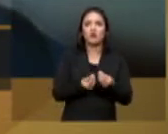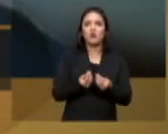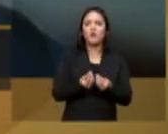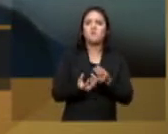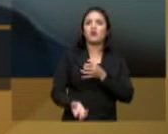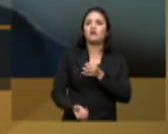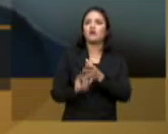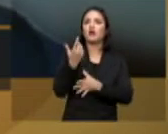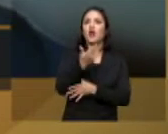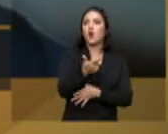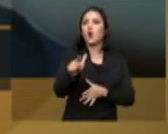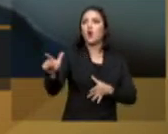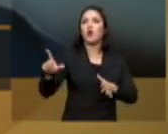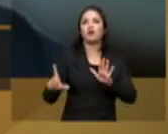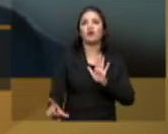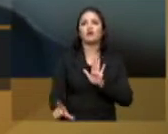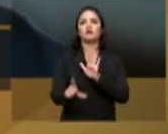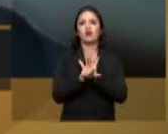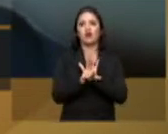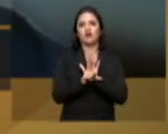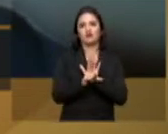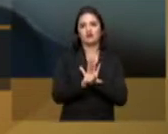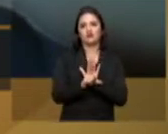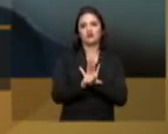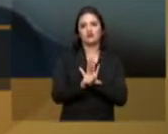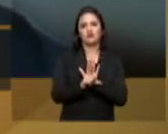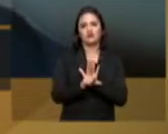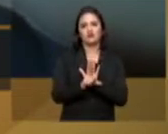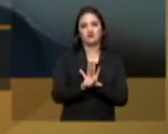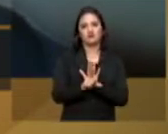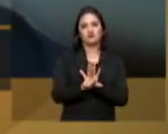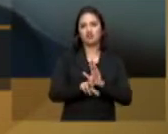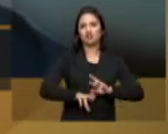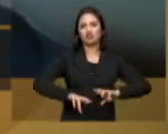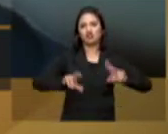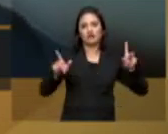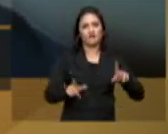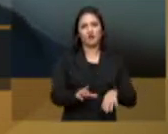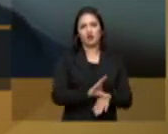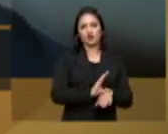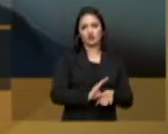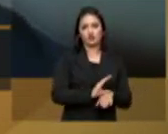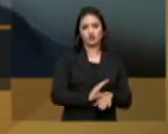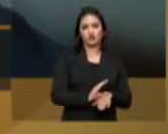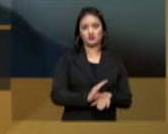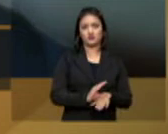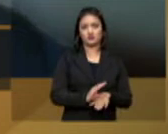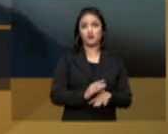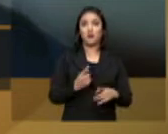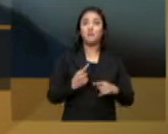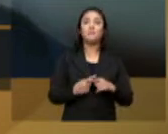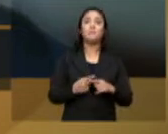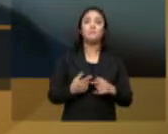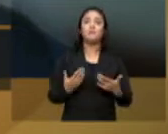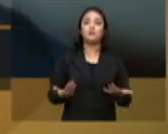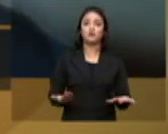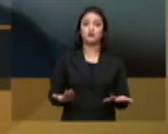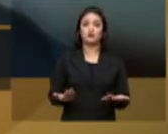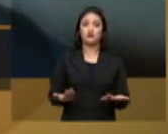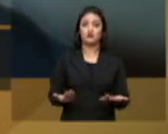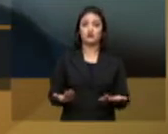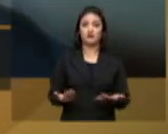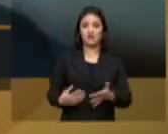criar outras situações. Diz que se isso fosse admitido, a